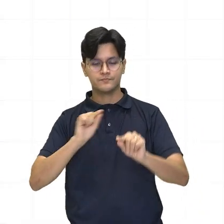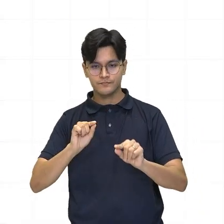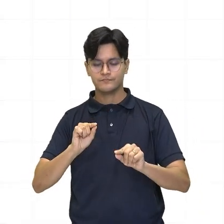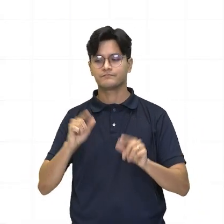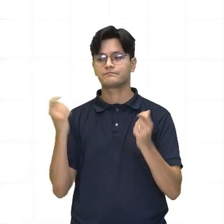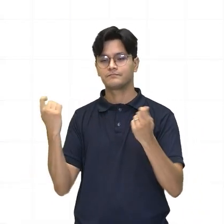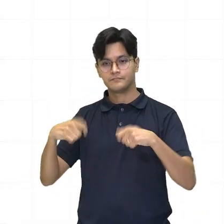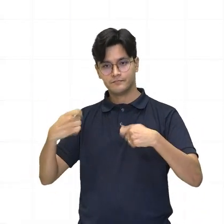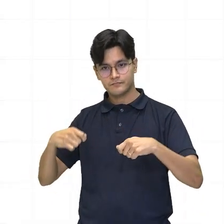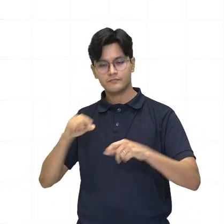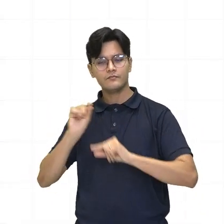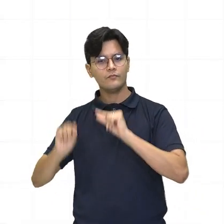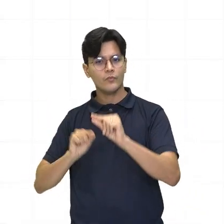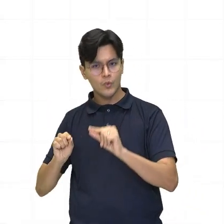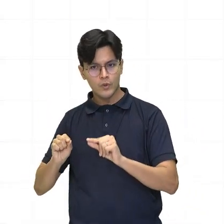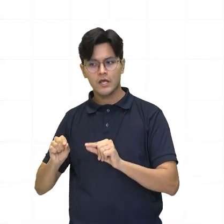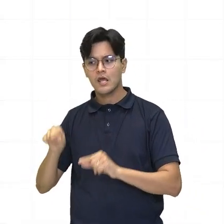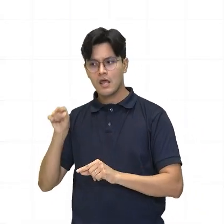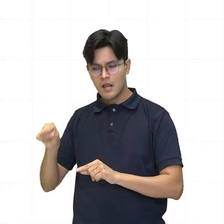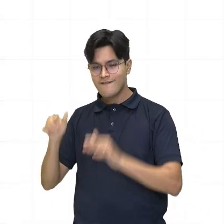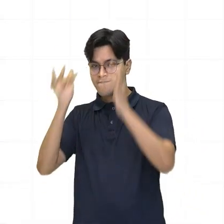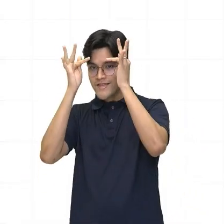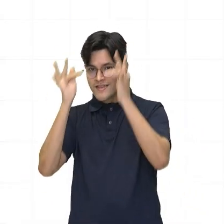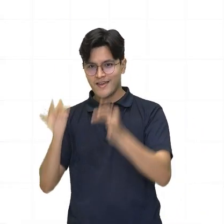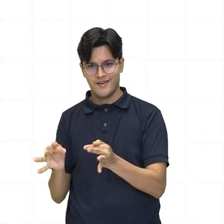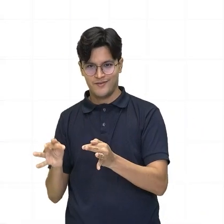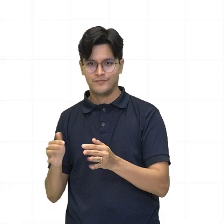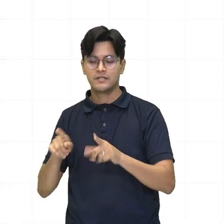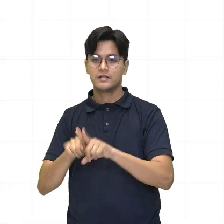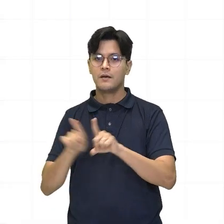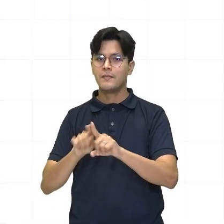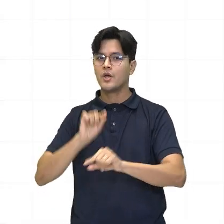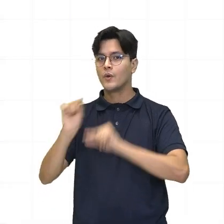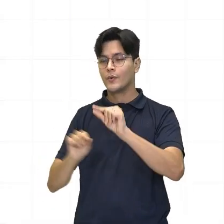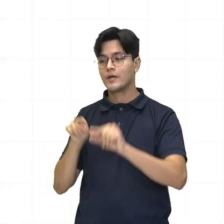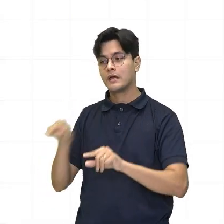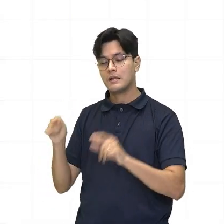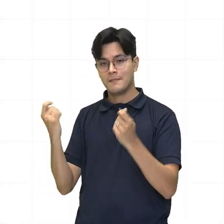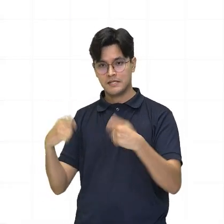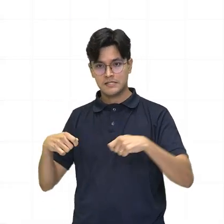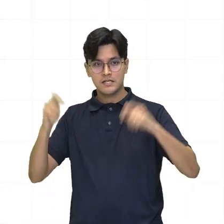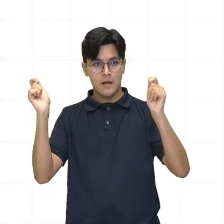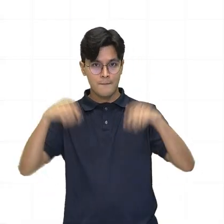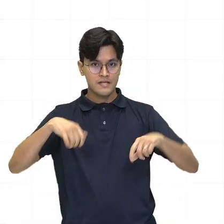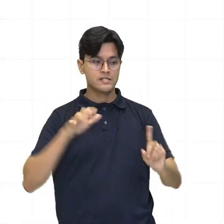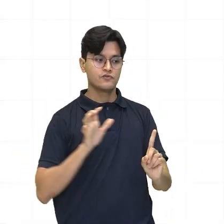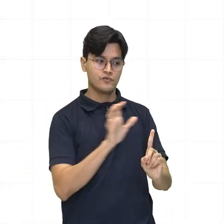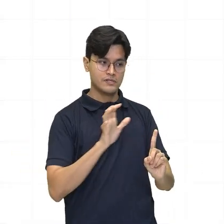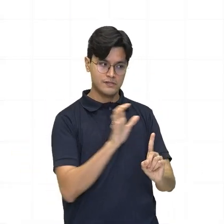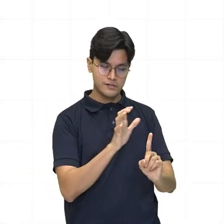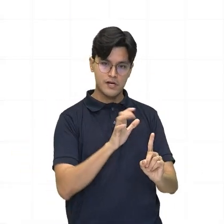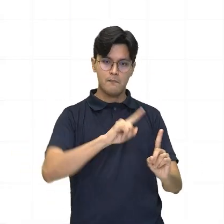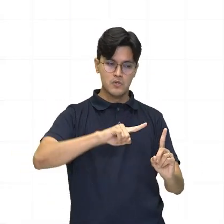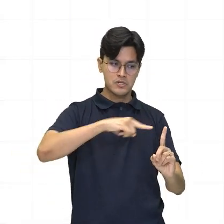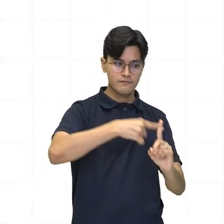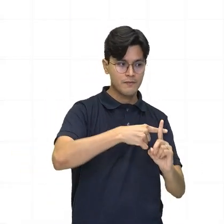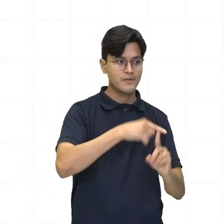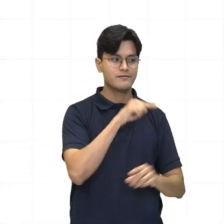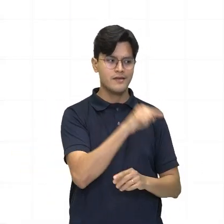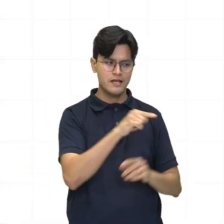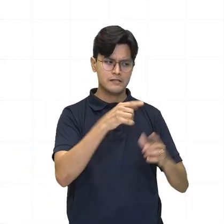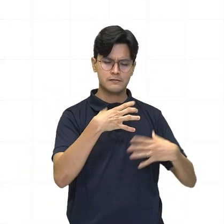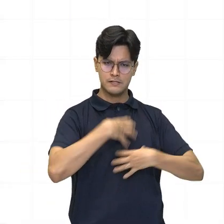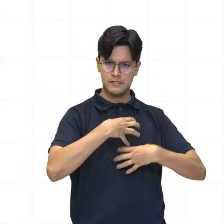aquilo que a religião pede das pessoas. E inspiradora, como consequência de tudo isso, ao olhar para